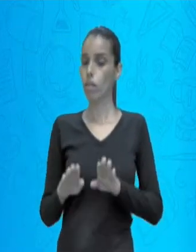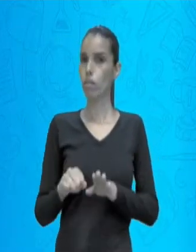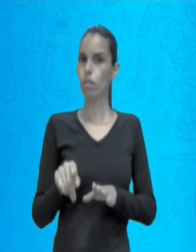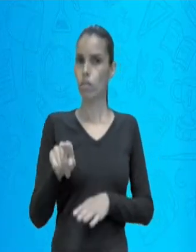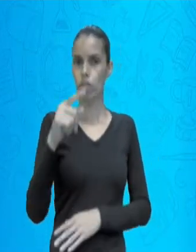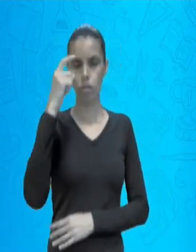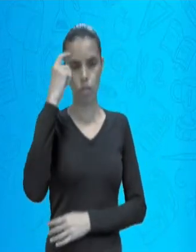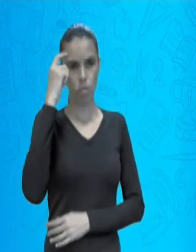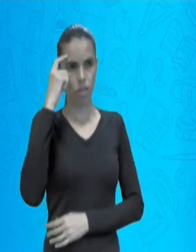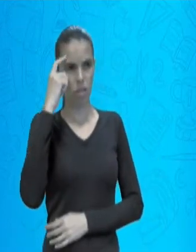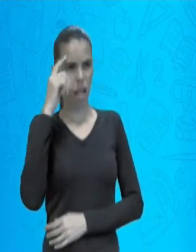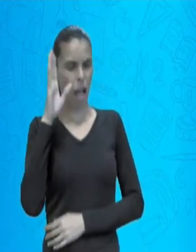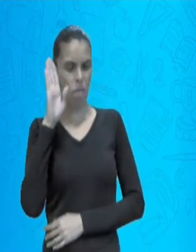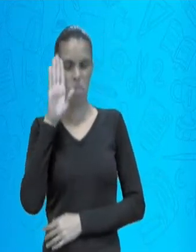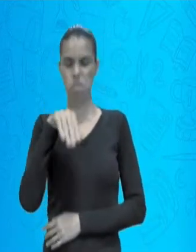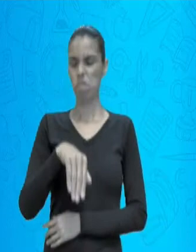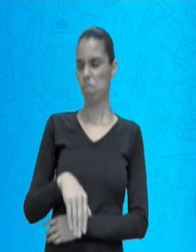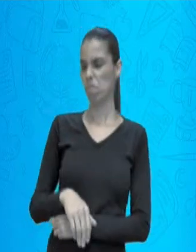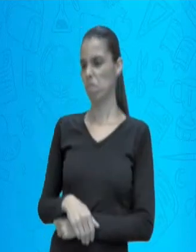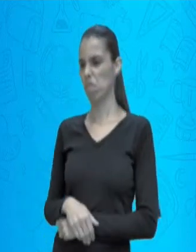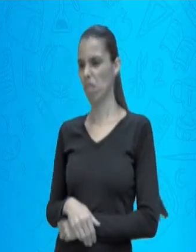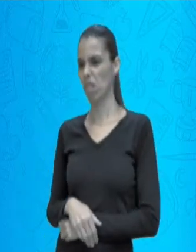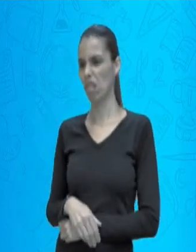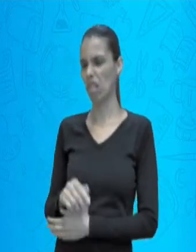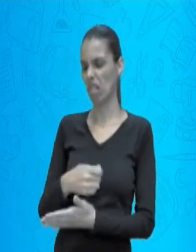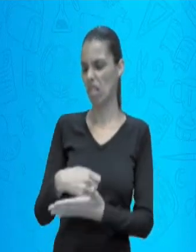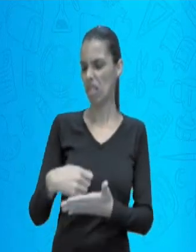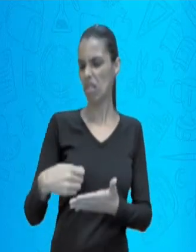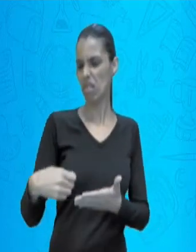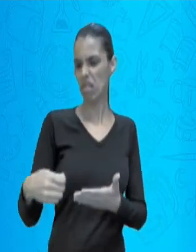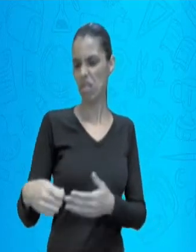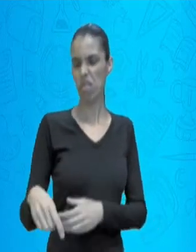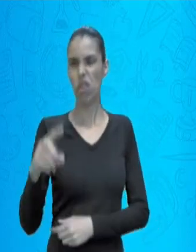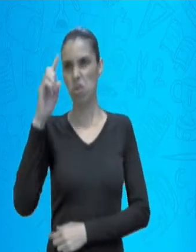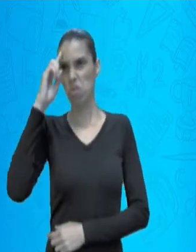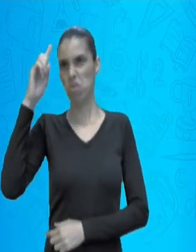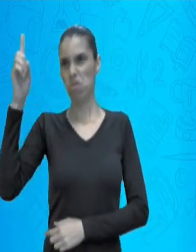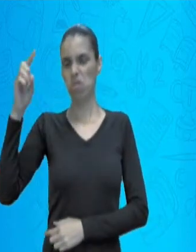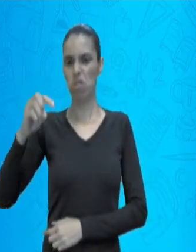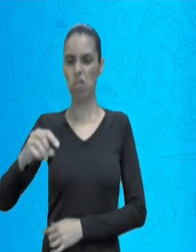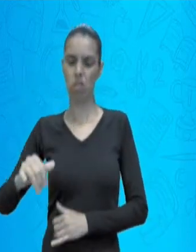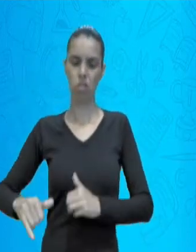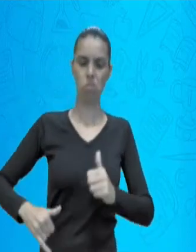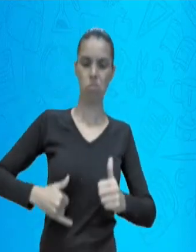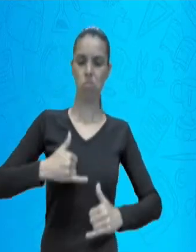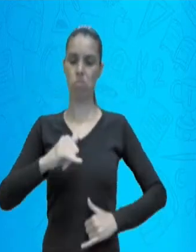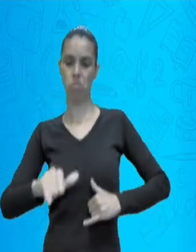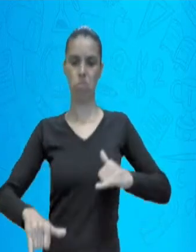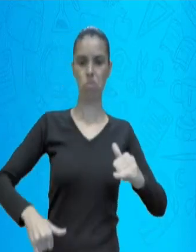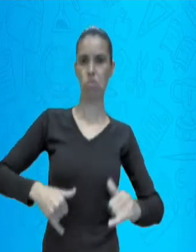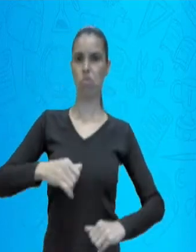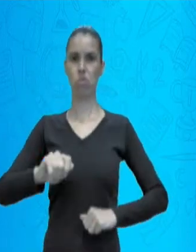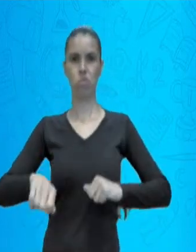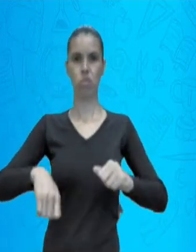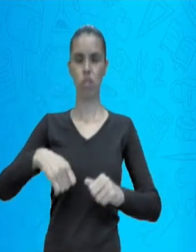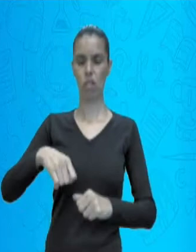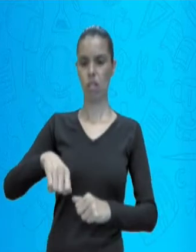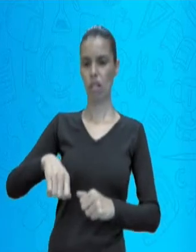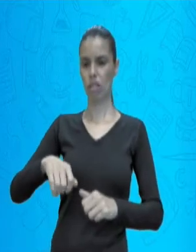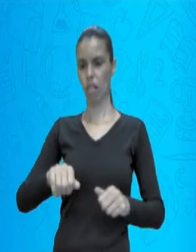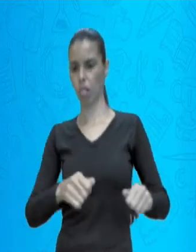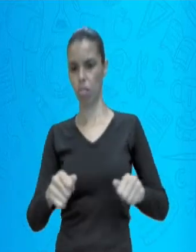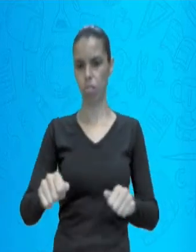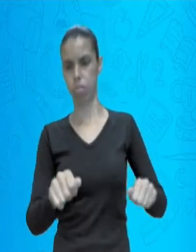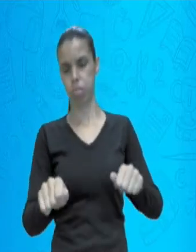foi um fato marcante e você deve respeitar a opinião e o relato